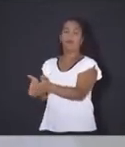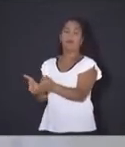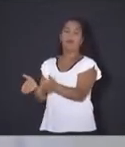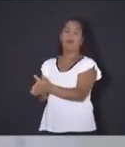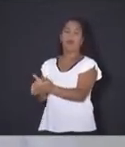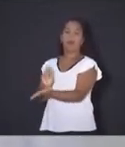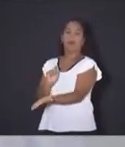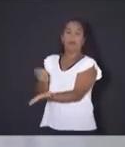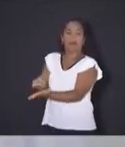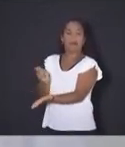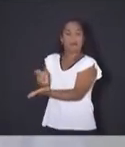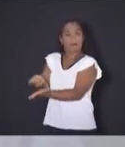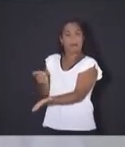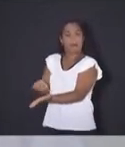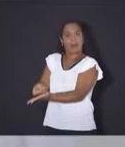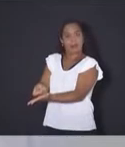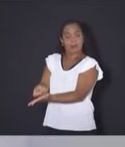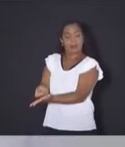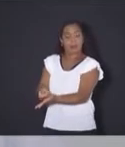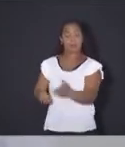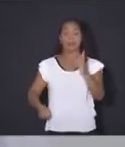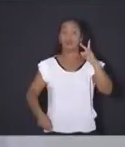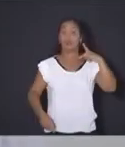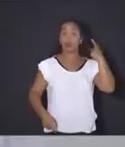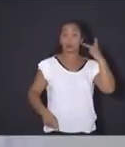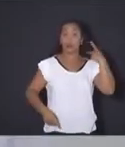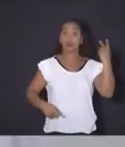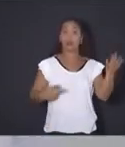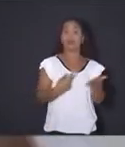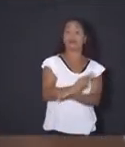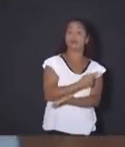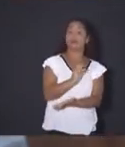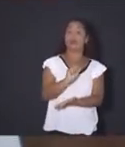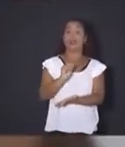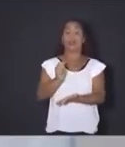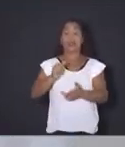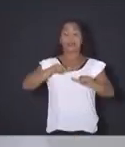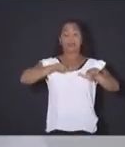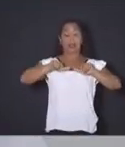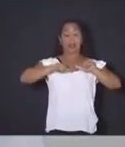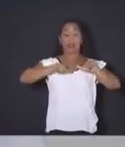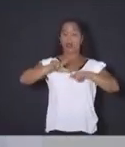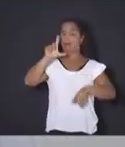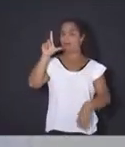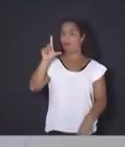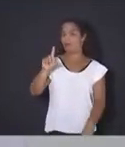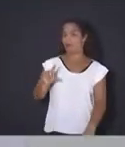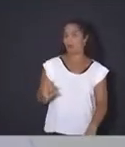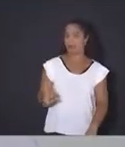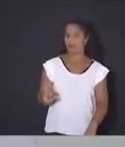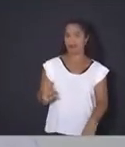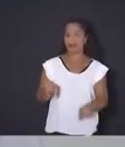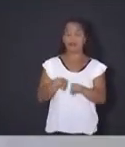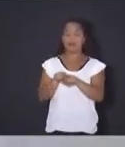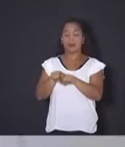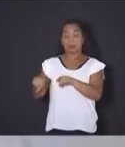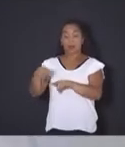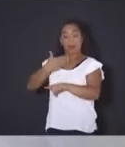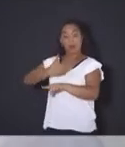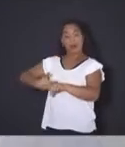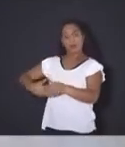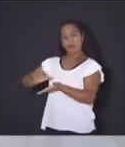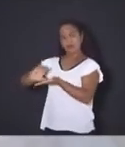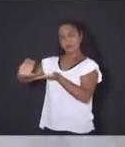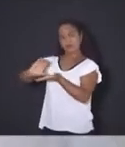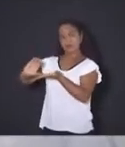políticas de austeridade que geraram desemprego geraram redução dos gastos públicos geraram